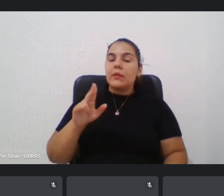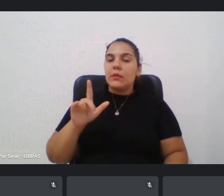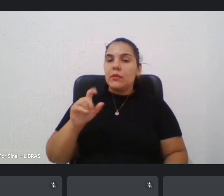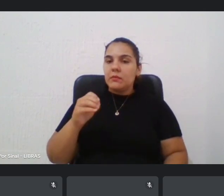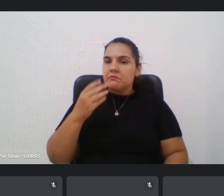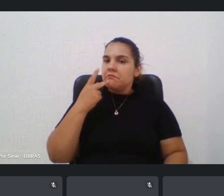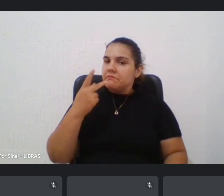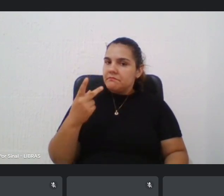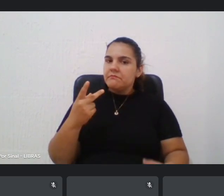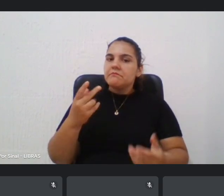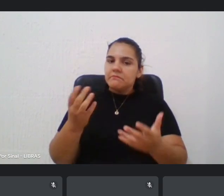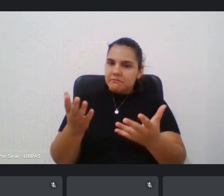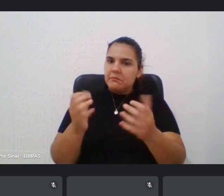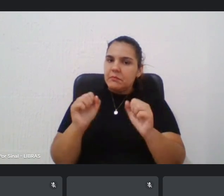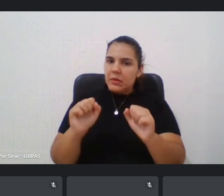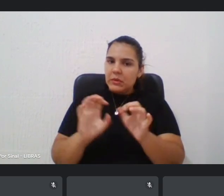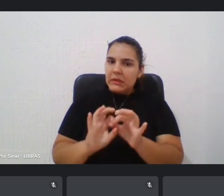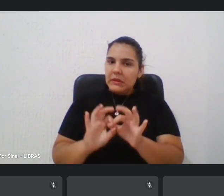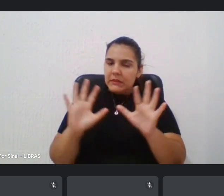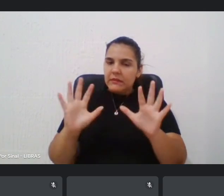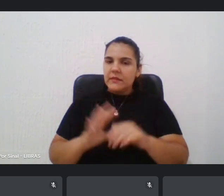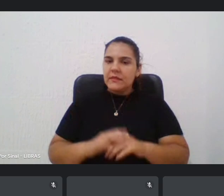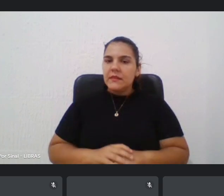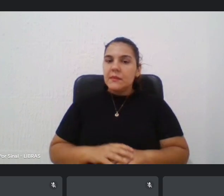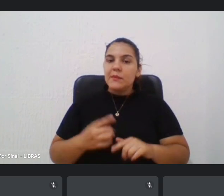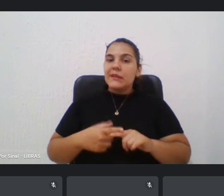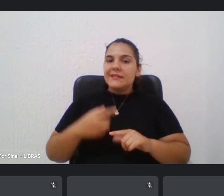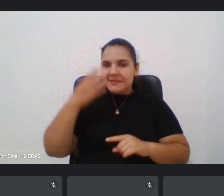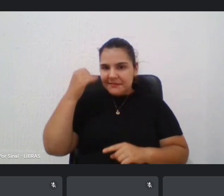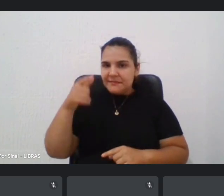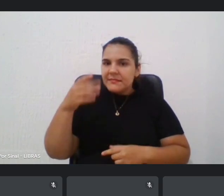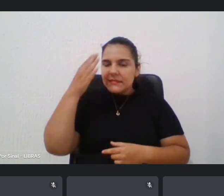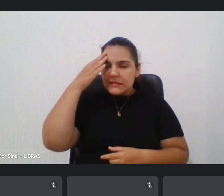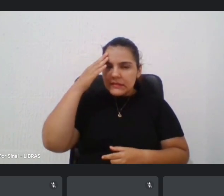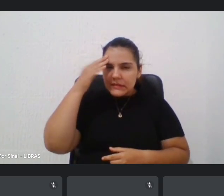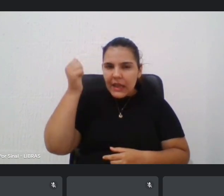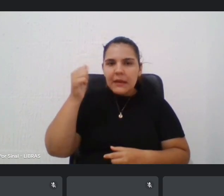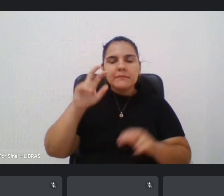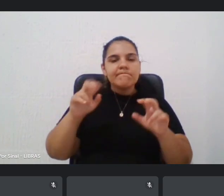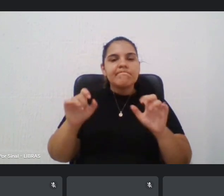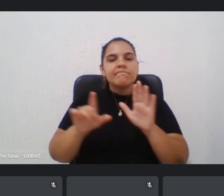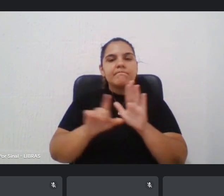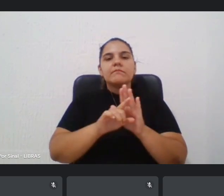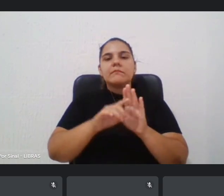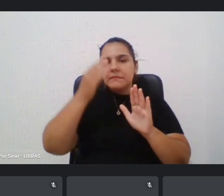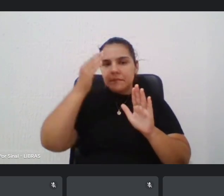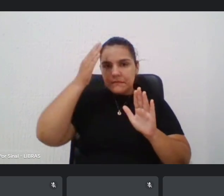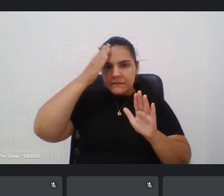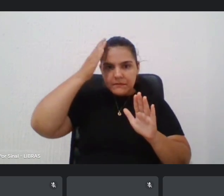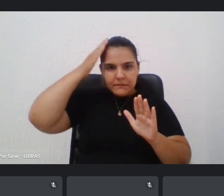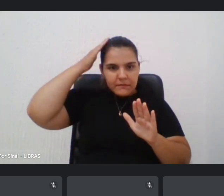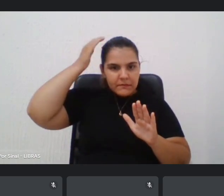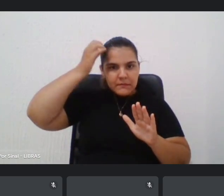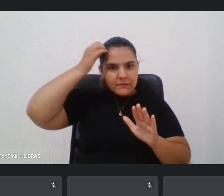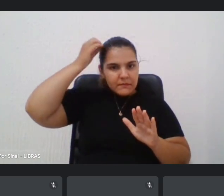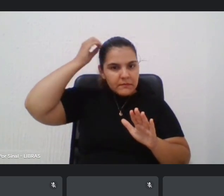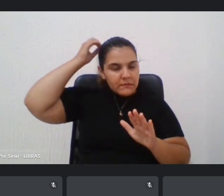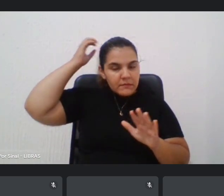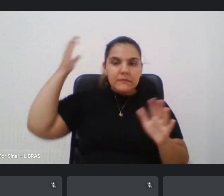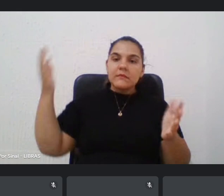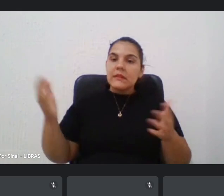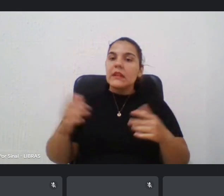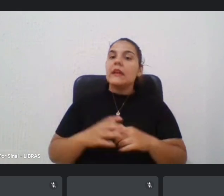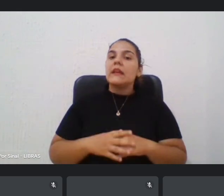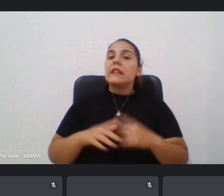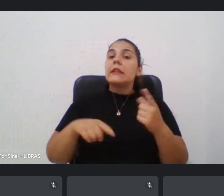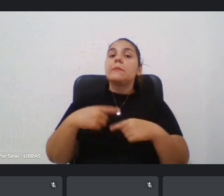mais da Paulo Gustavo. Aí, depois, tem a fala da Ana. E quem mais quiser fazer uma fala e explicar a sua